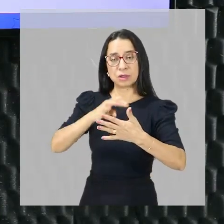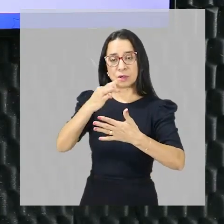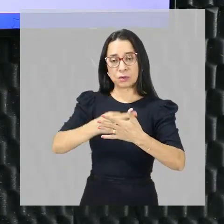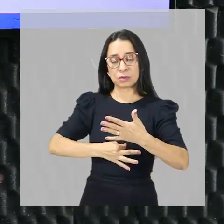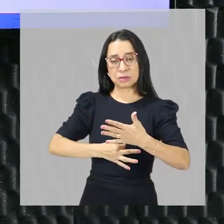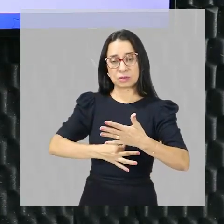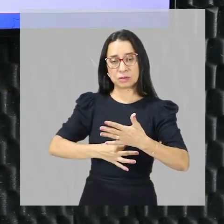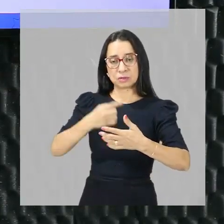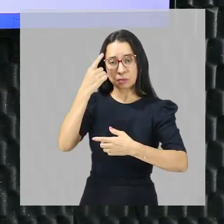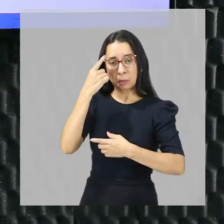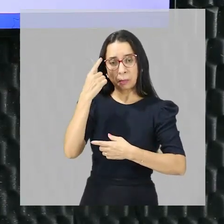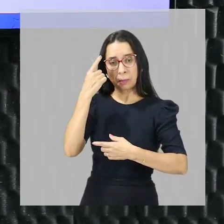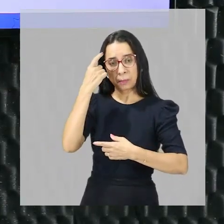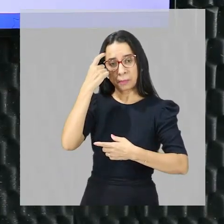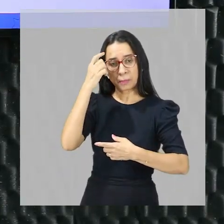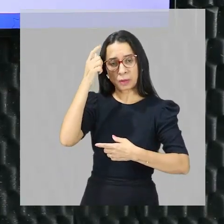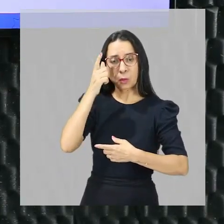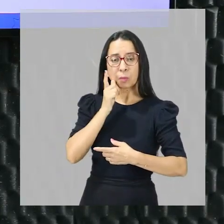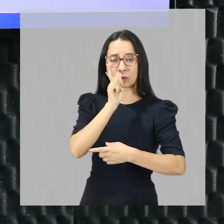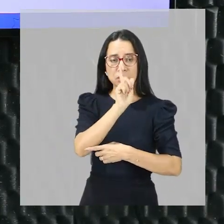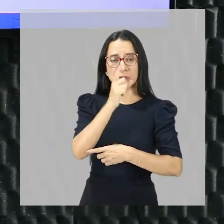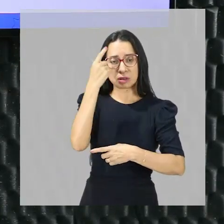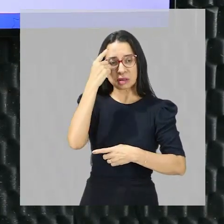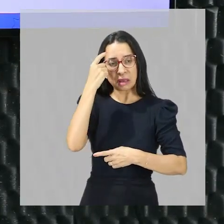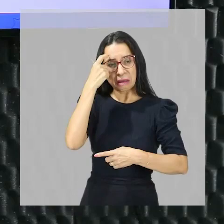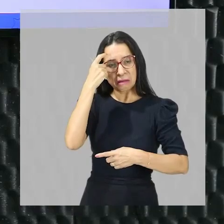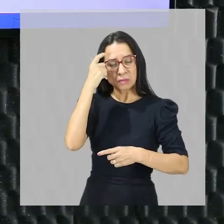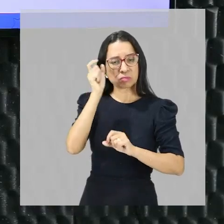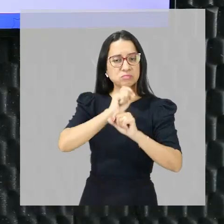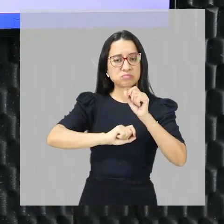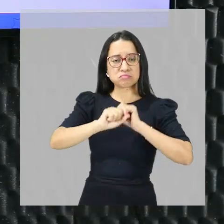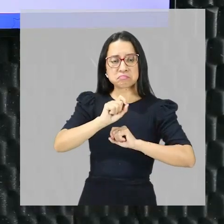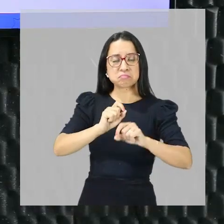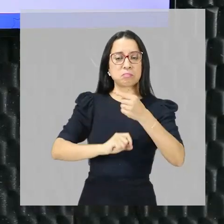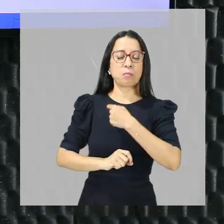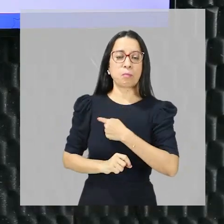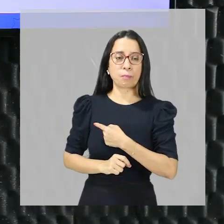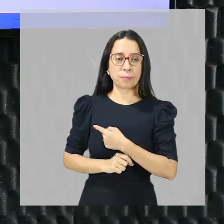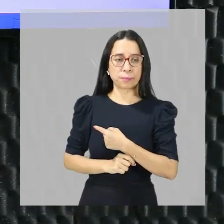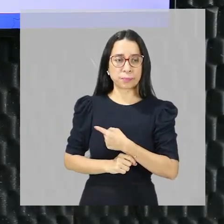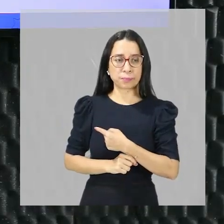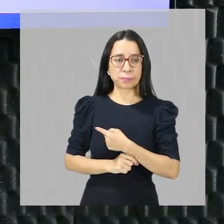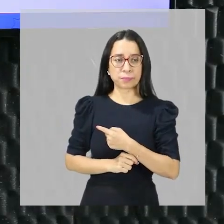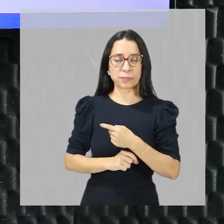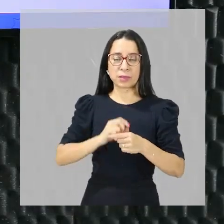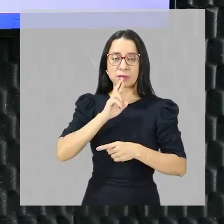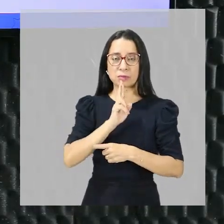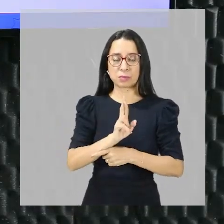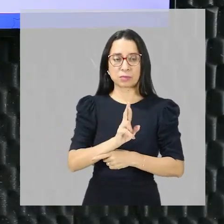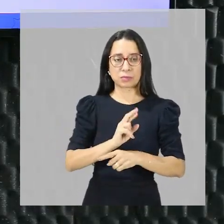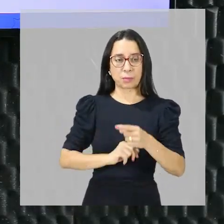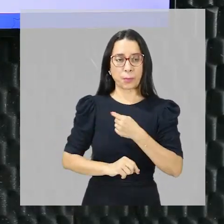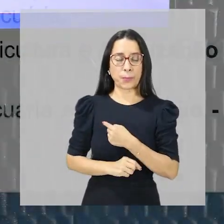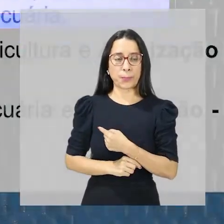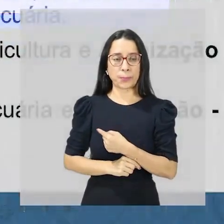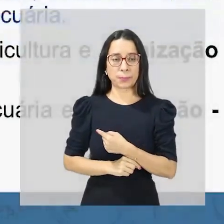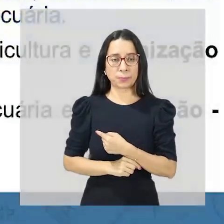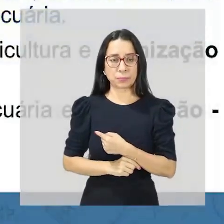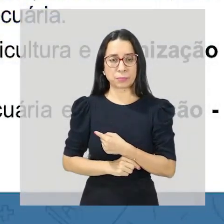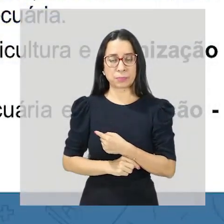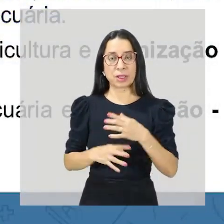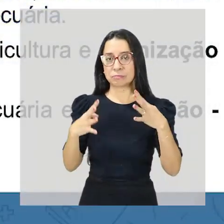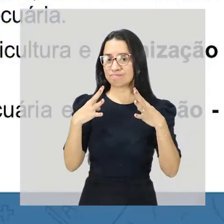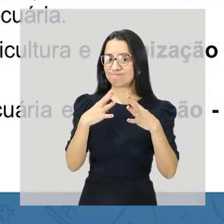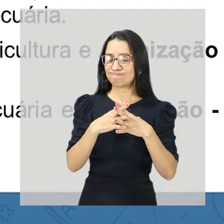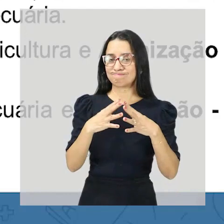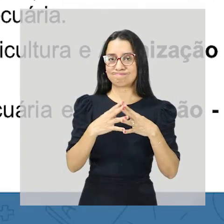ajuda a complementar. Então, desertificação e arenização, aqui estão as alternativas. Galera, não